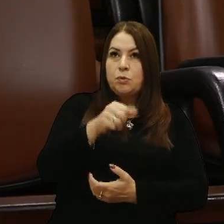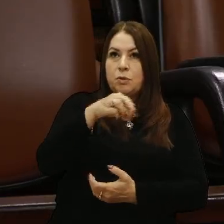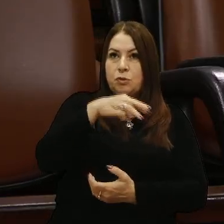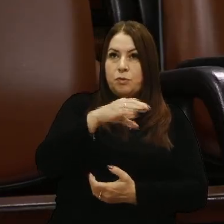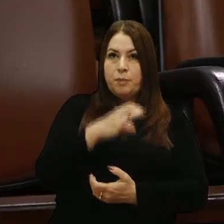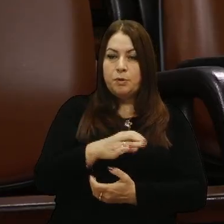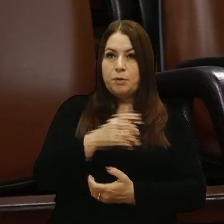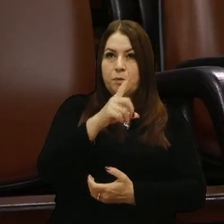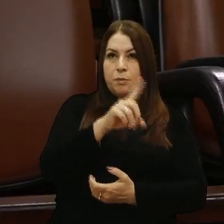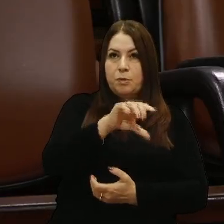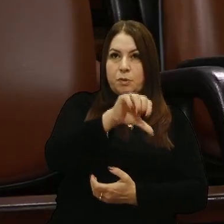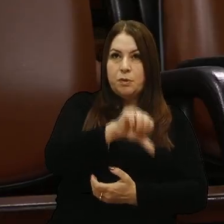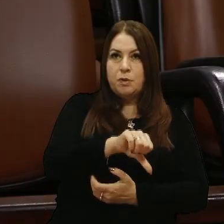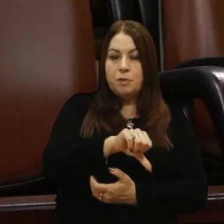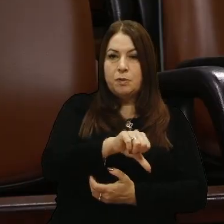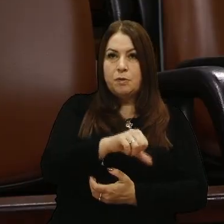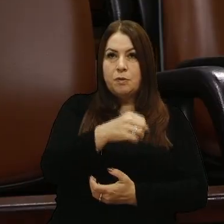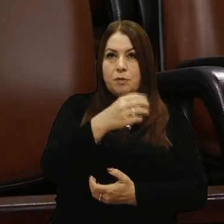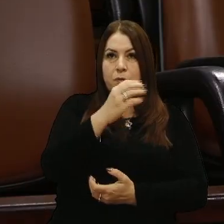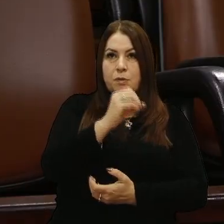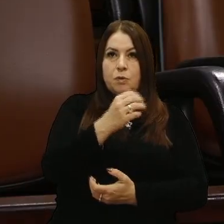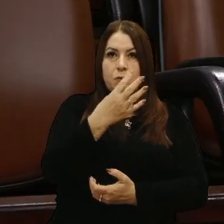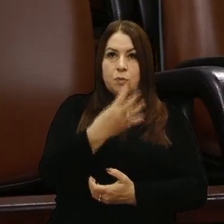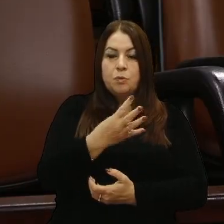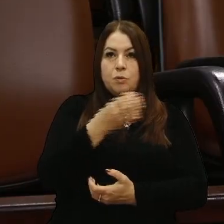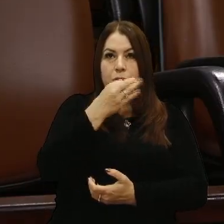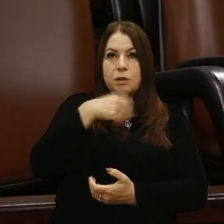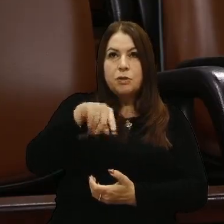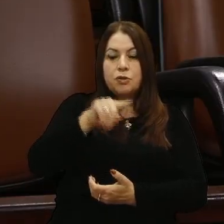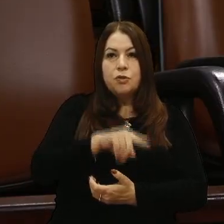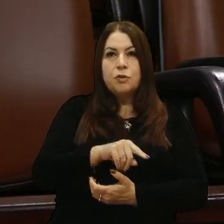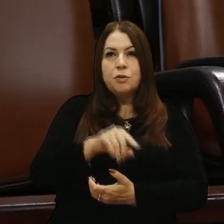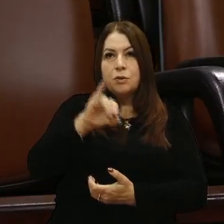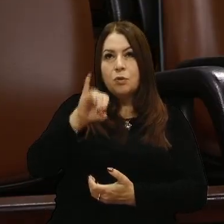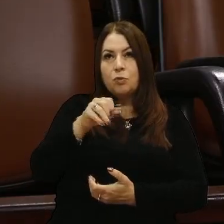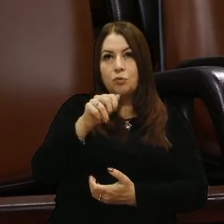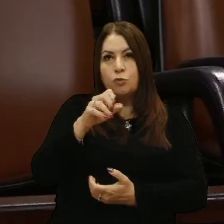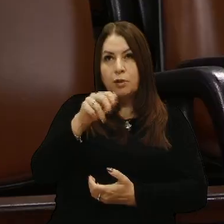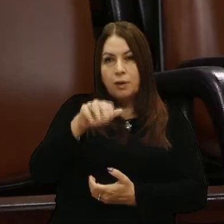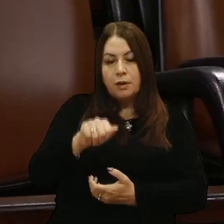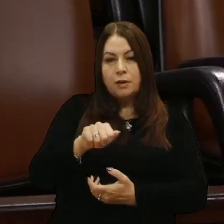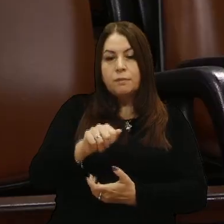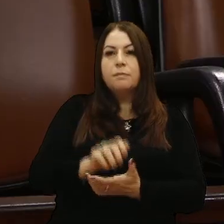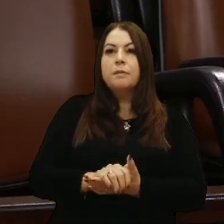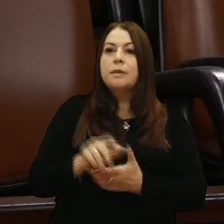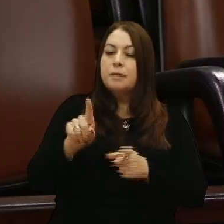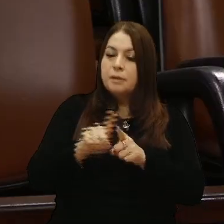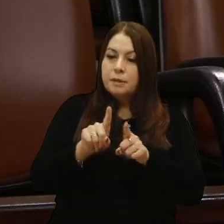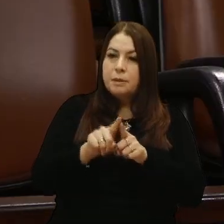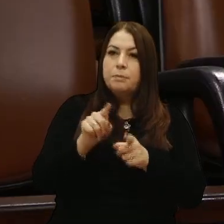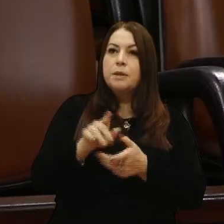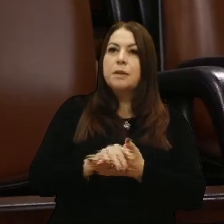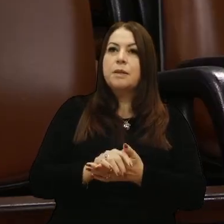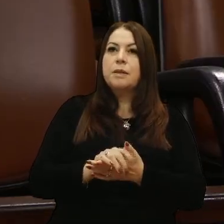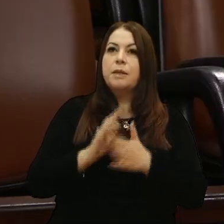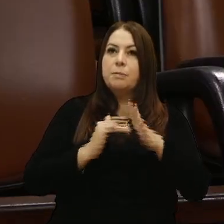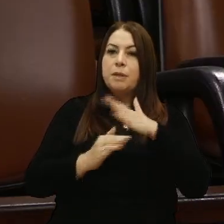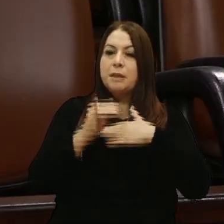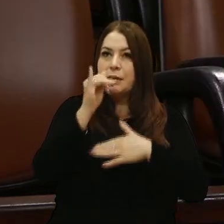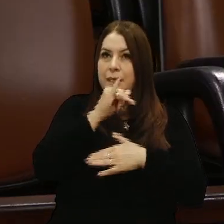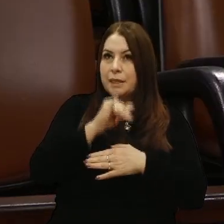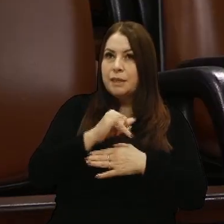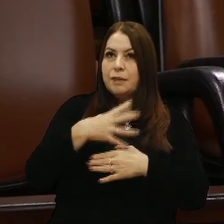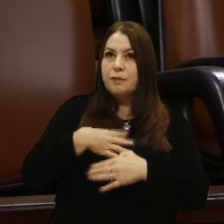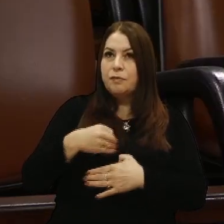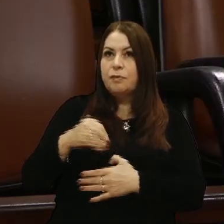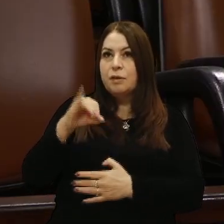março de 1904, em Caxias do Sul, com Joana de Bastiani, também imigrante italiana,